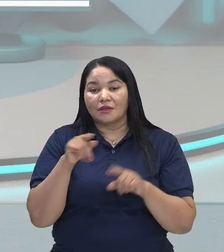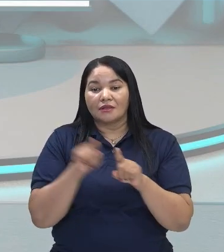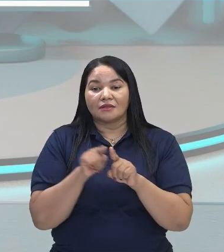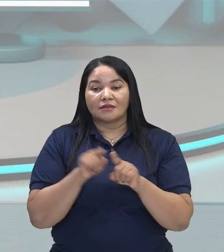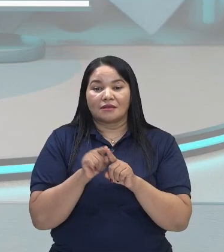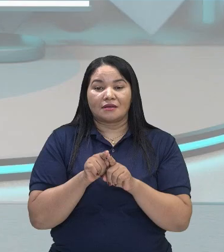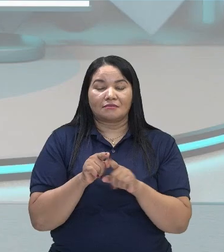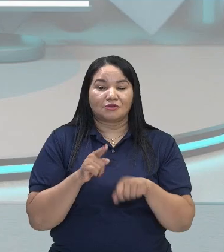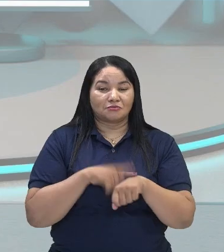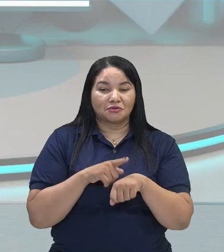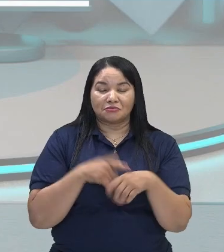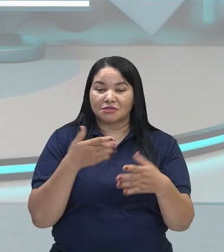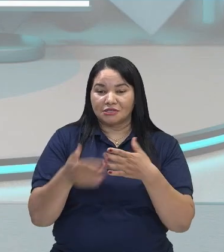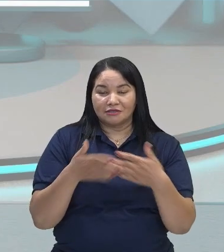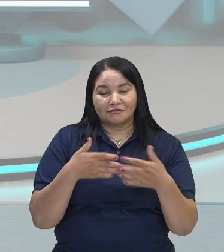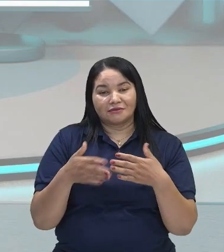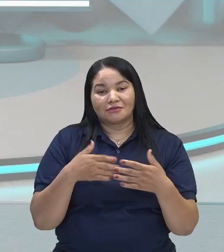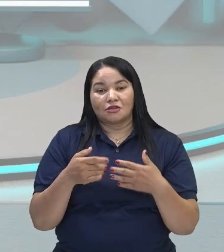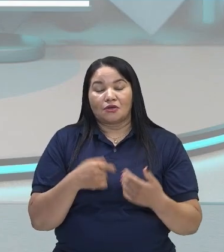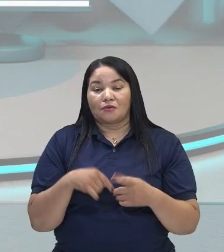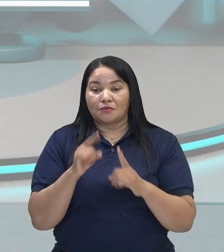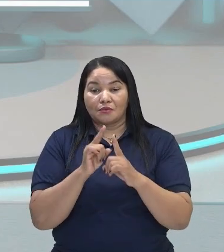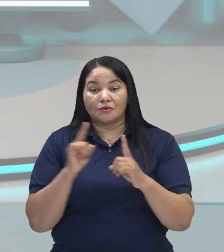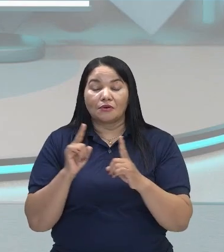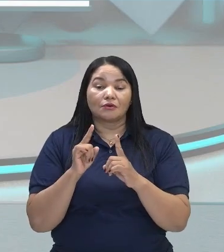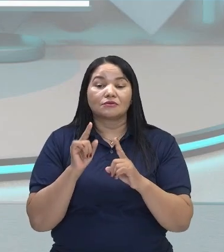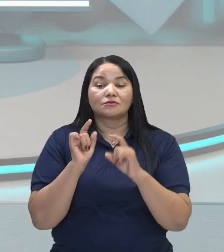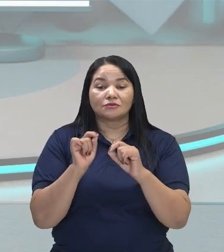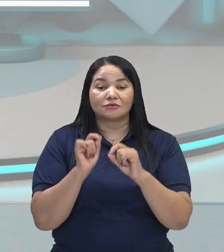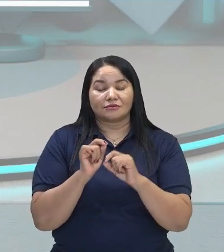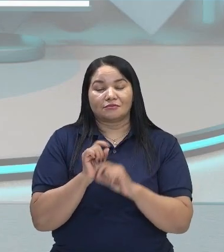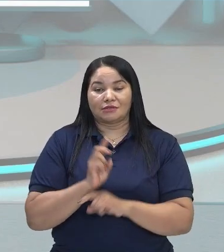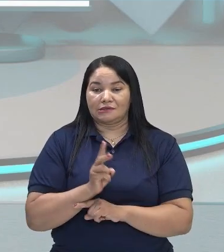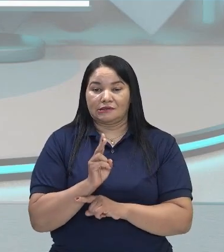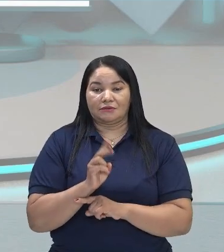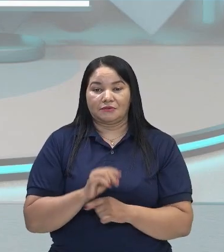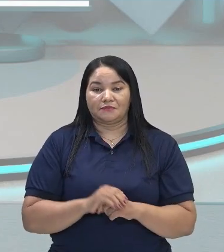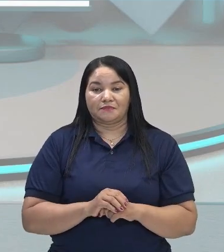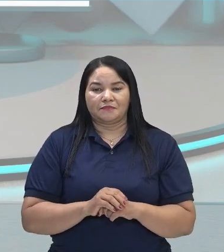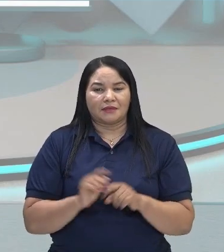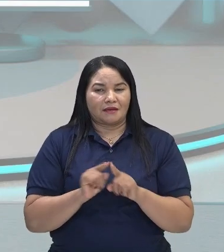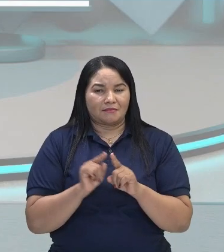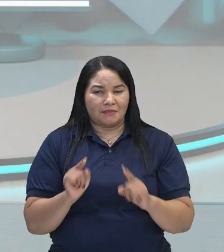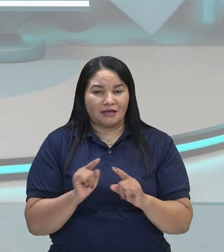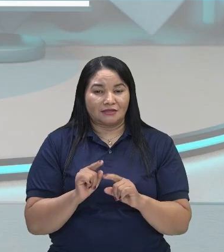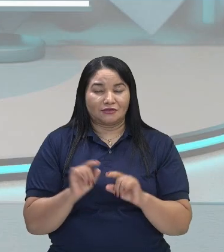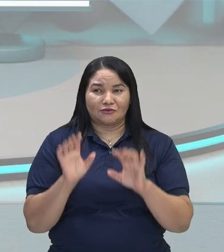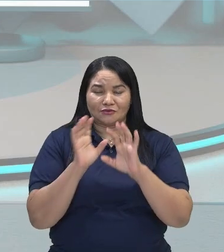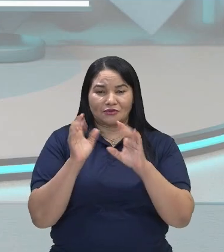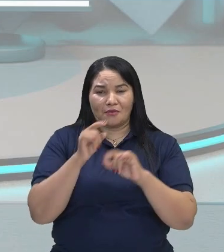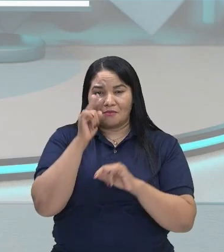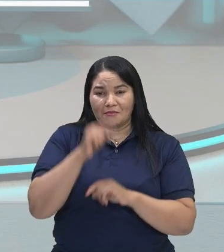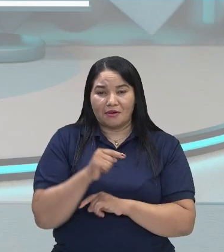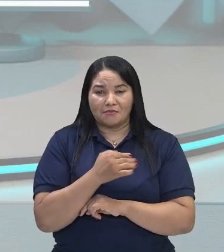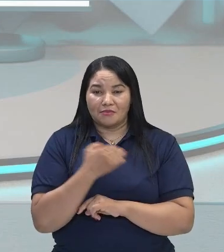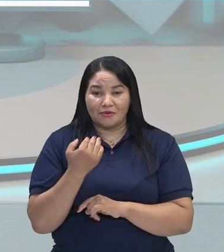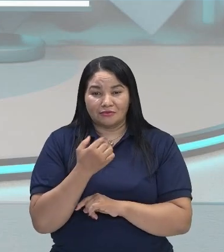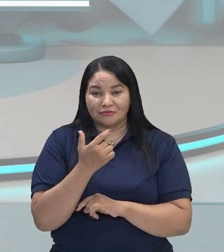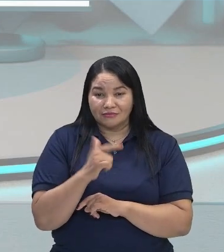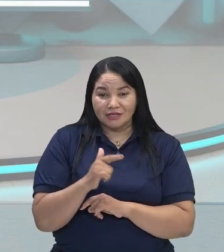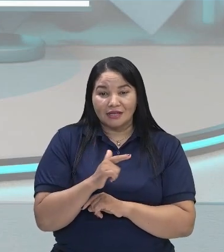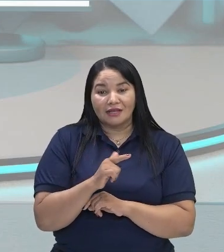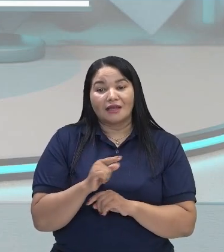incerto de vós para sempre. Mas enquanto o céu não me manda a morte,